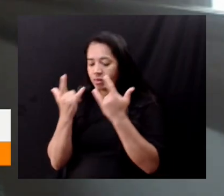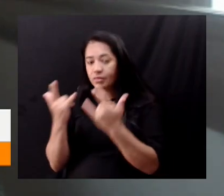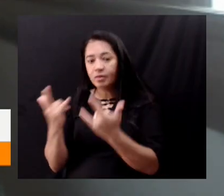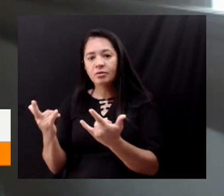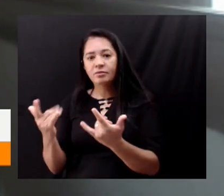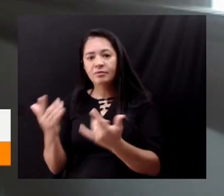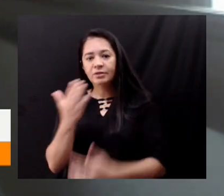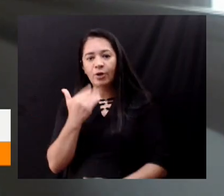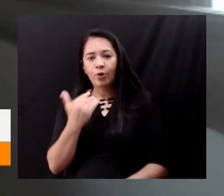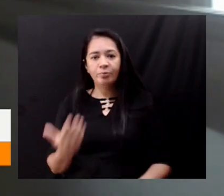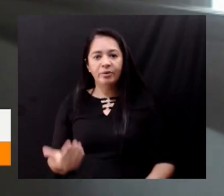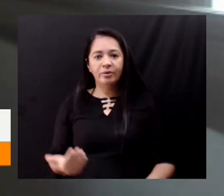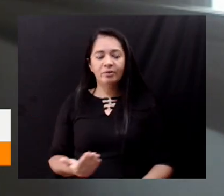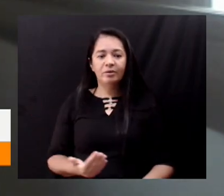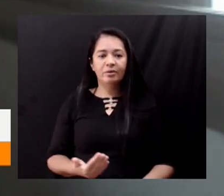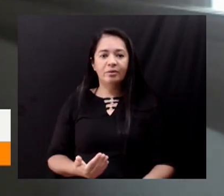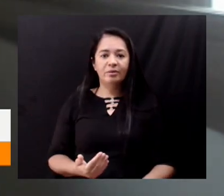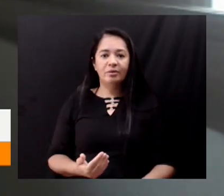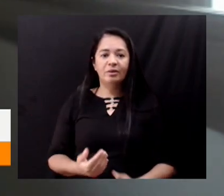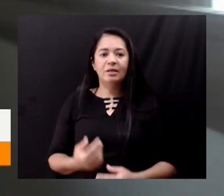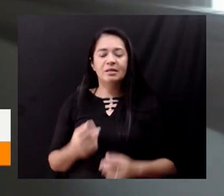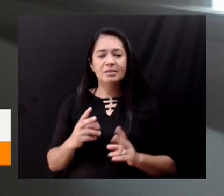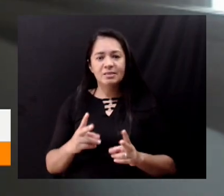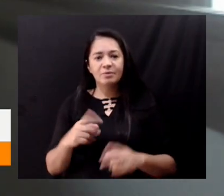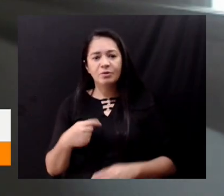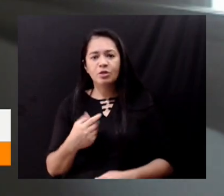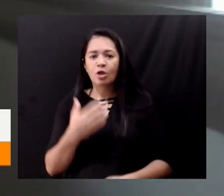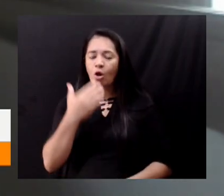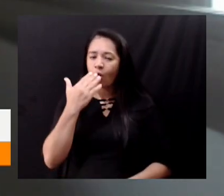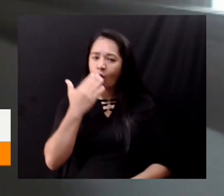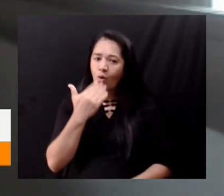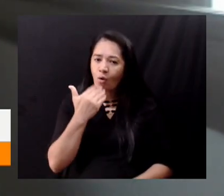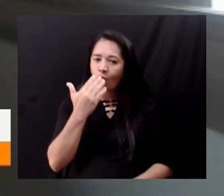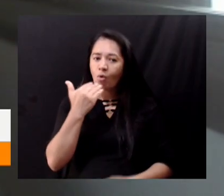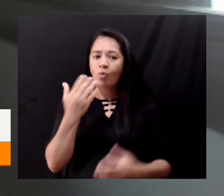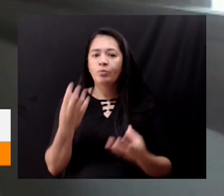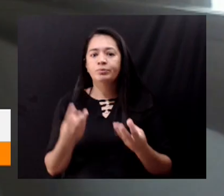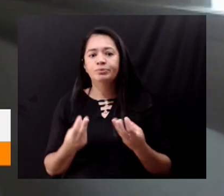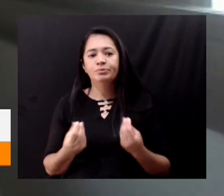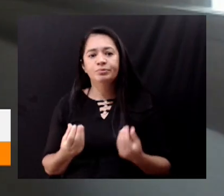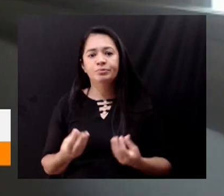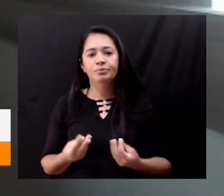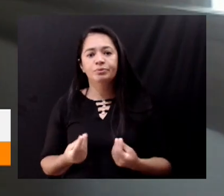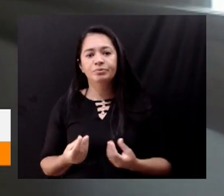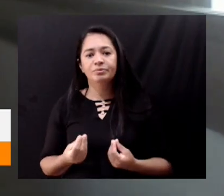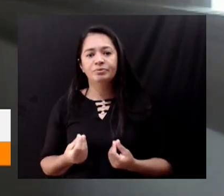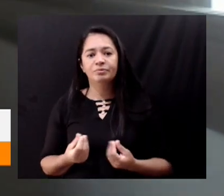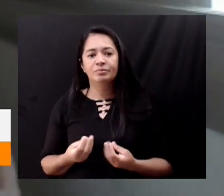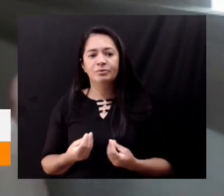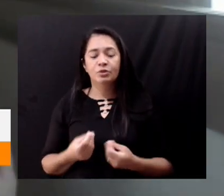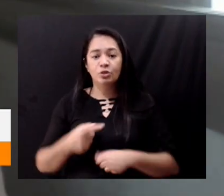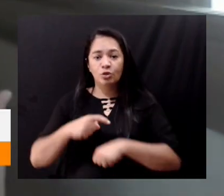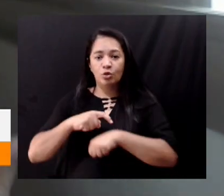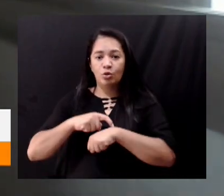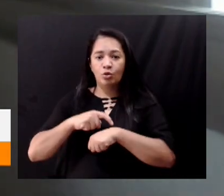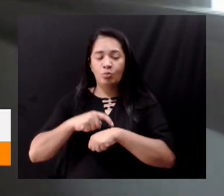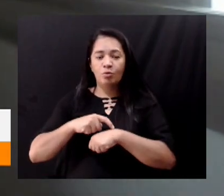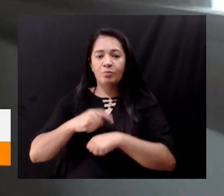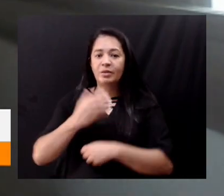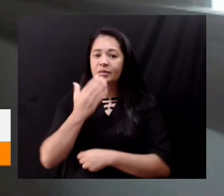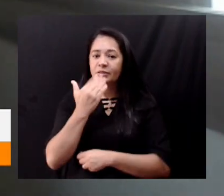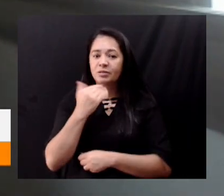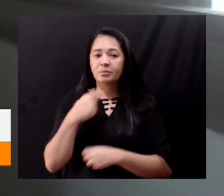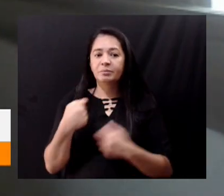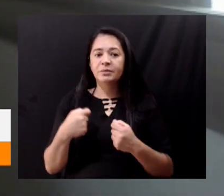Então, cada vez que a gente vai comer, cada vez que a gente está no momento de refeição, a gente precisa estar